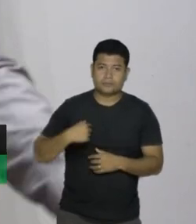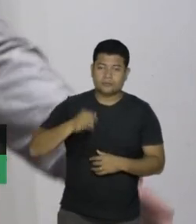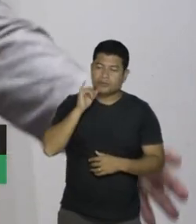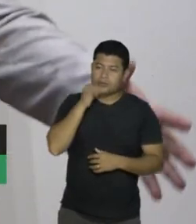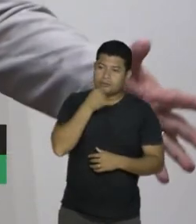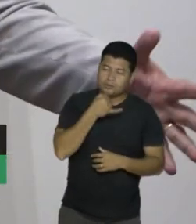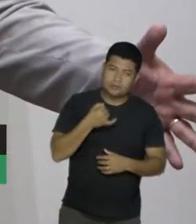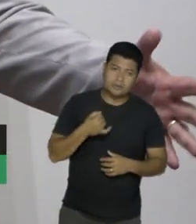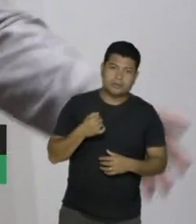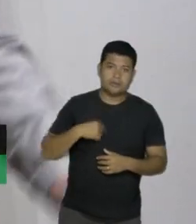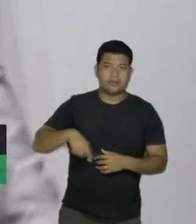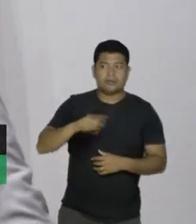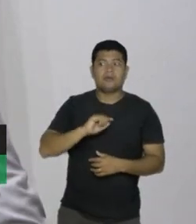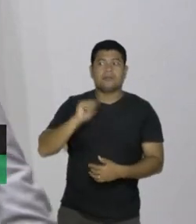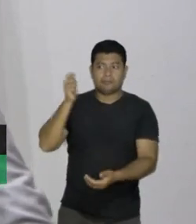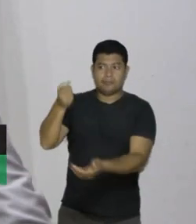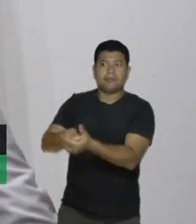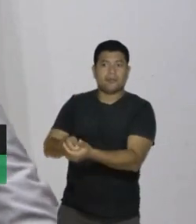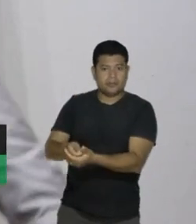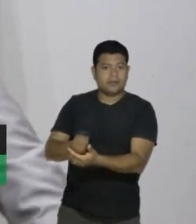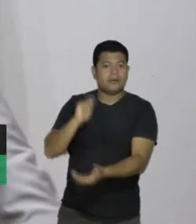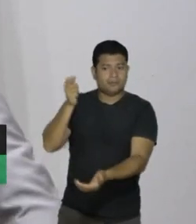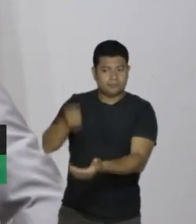saber que nós pagamos aquilo